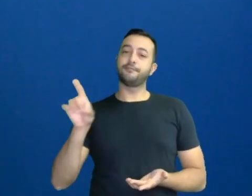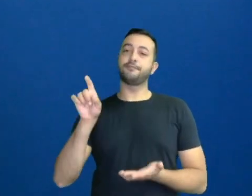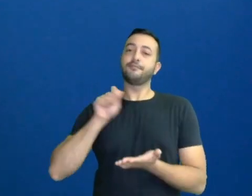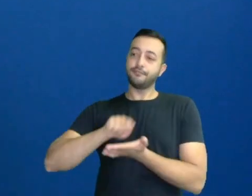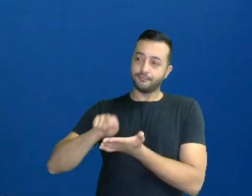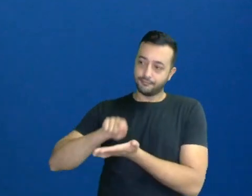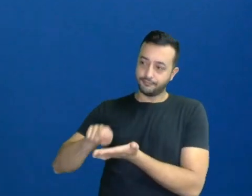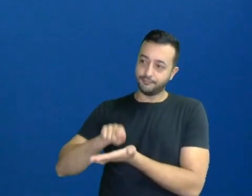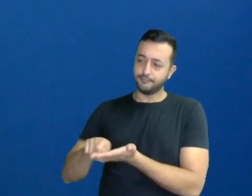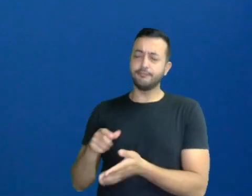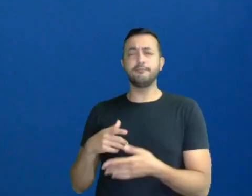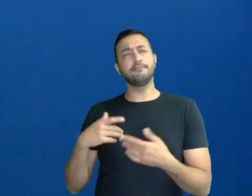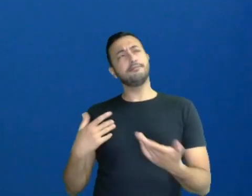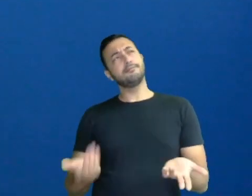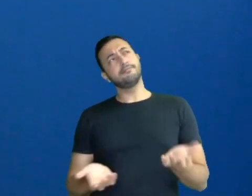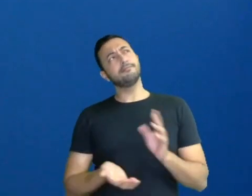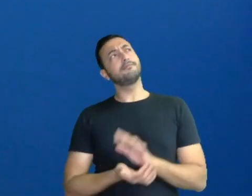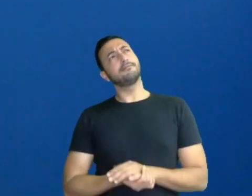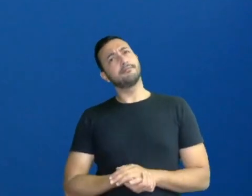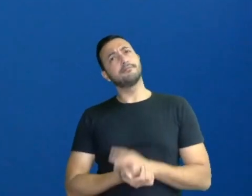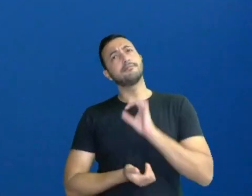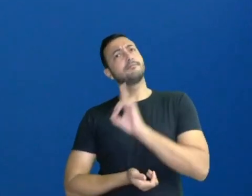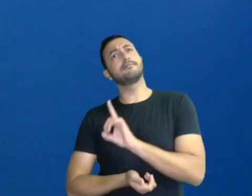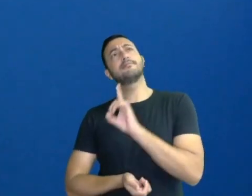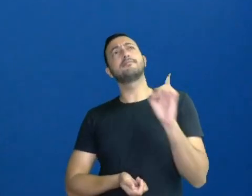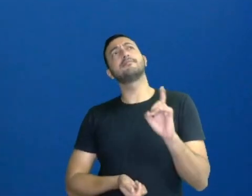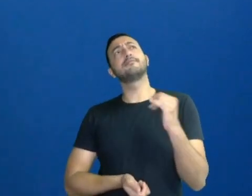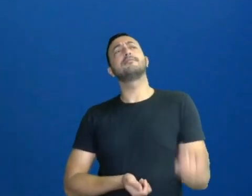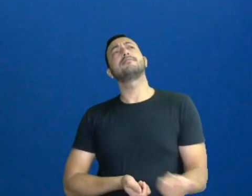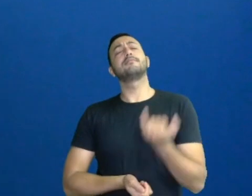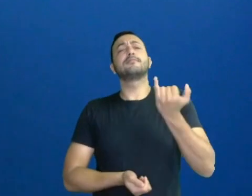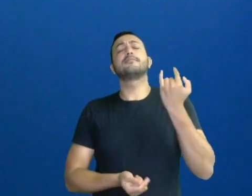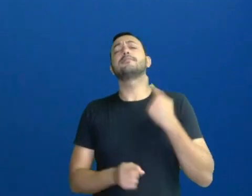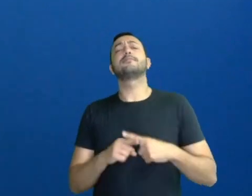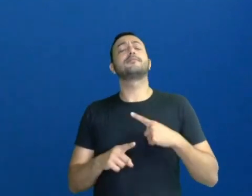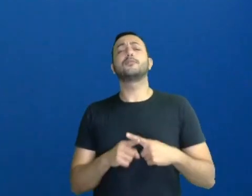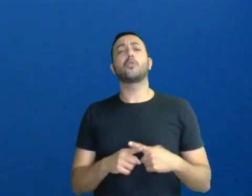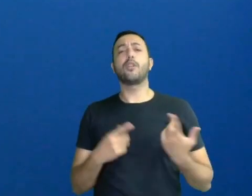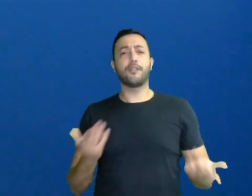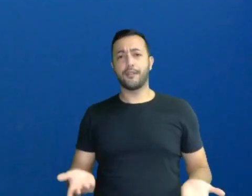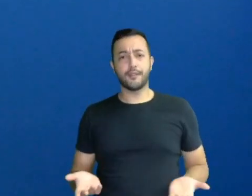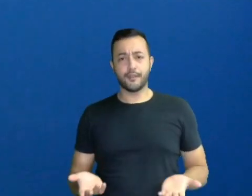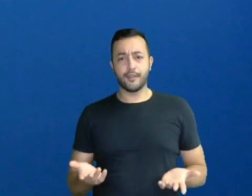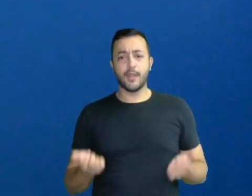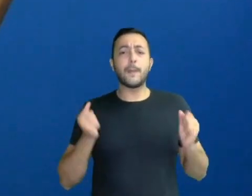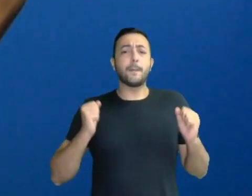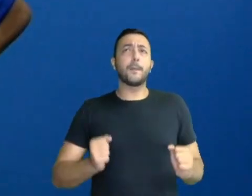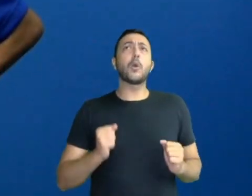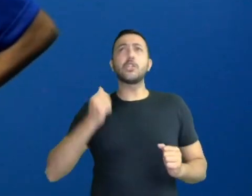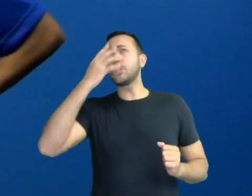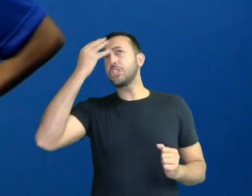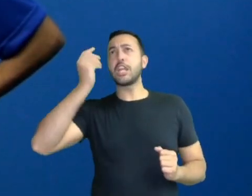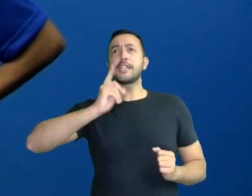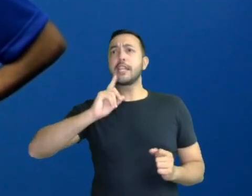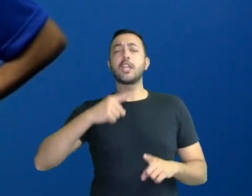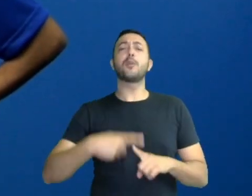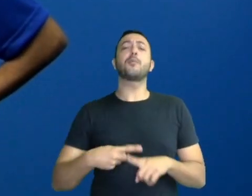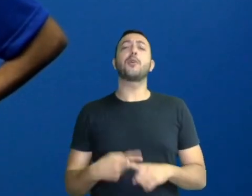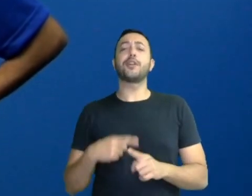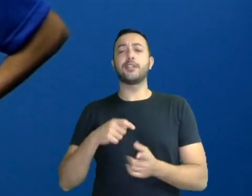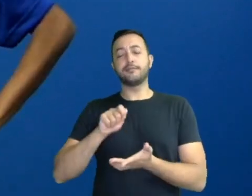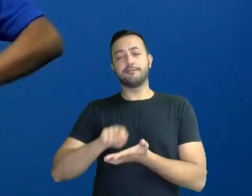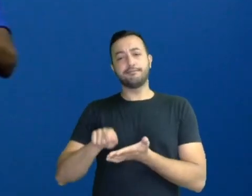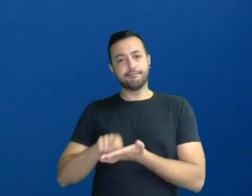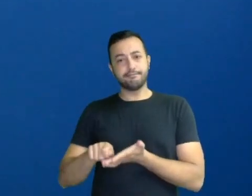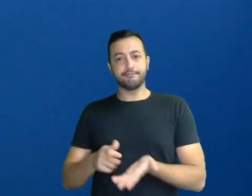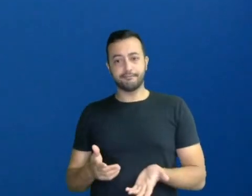foi escrito professora por que que a data é tão importante porque que eu não posso esquecer de colocar data